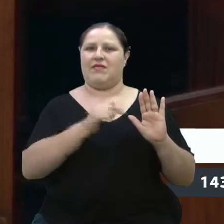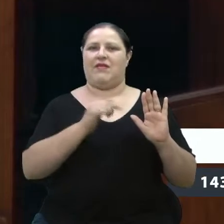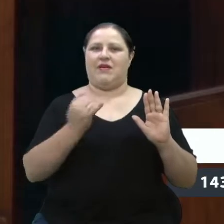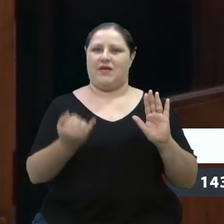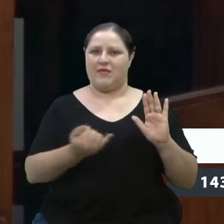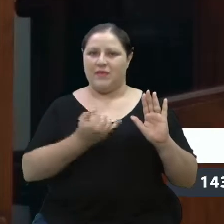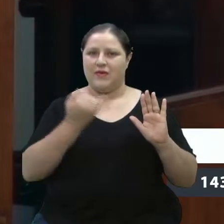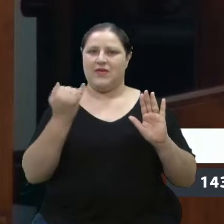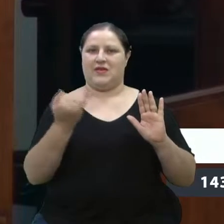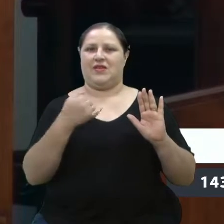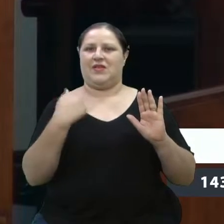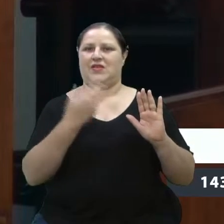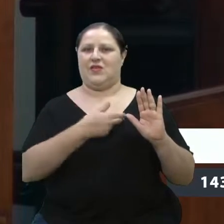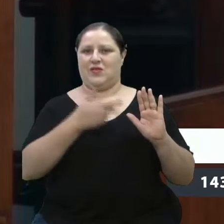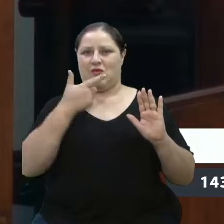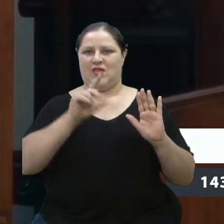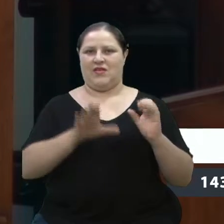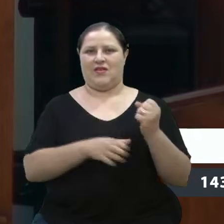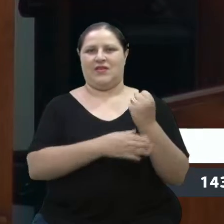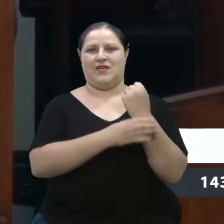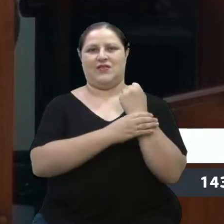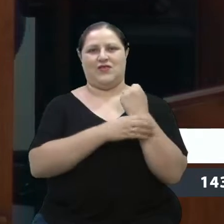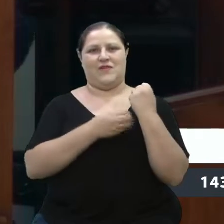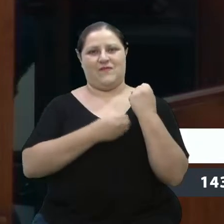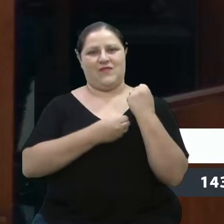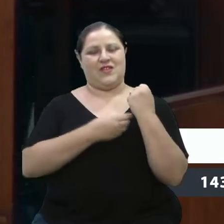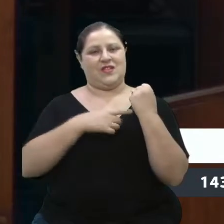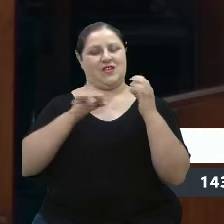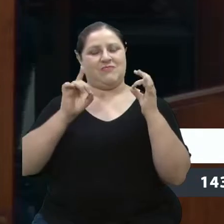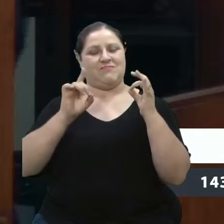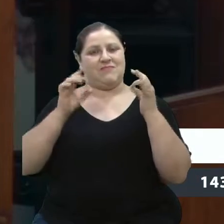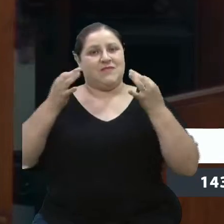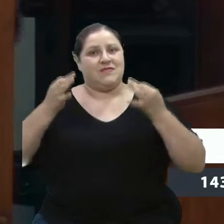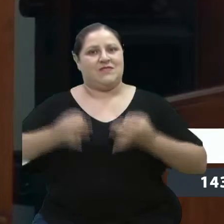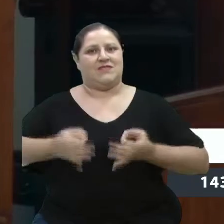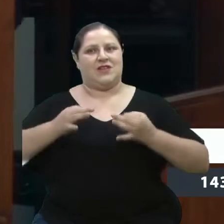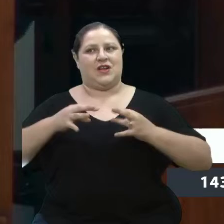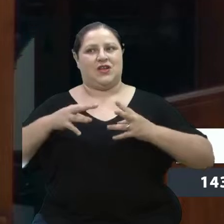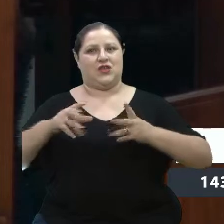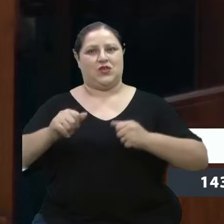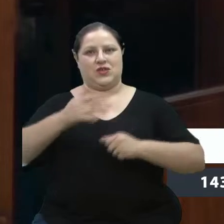para que a gente garantisse uma vida digna a todas essas pessoas.